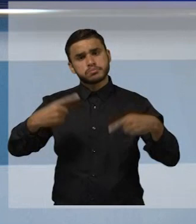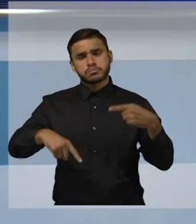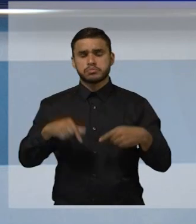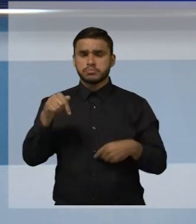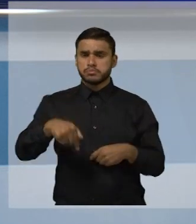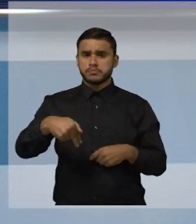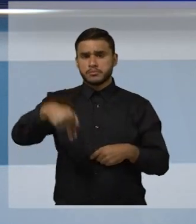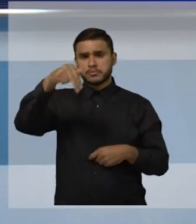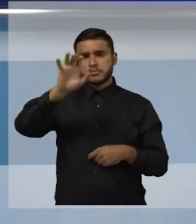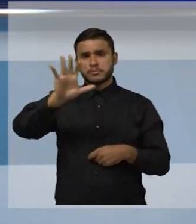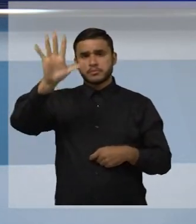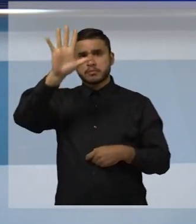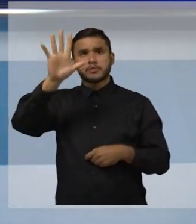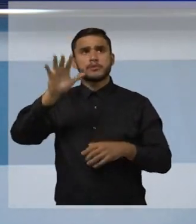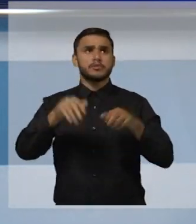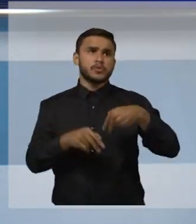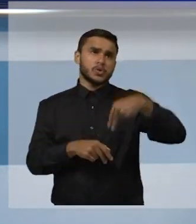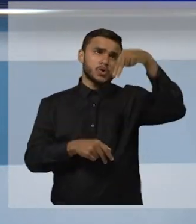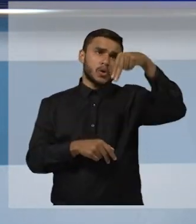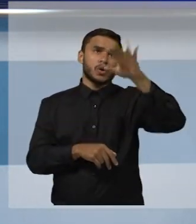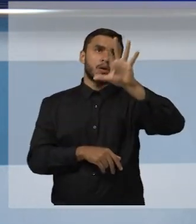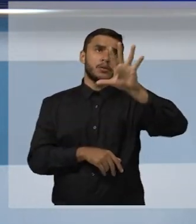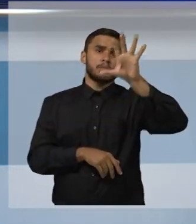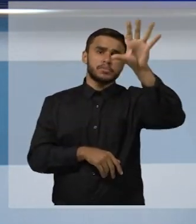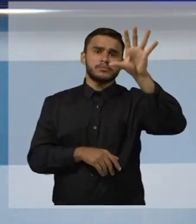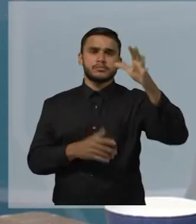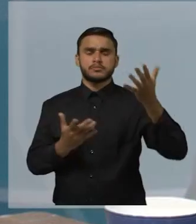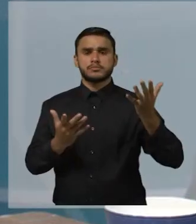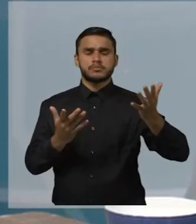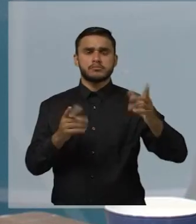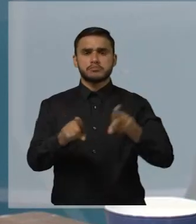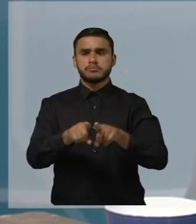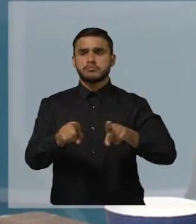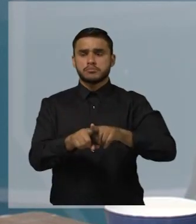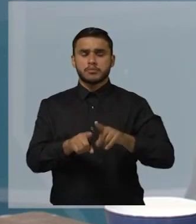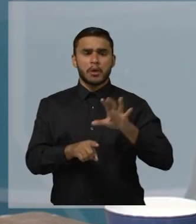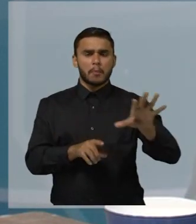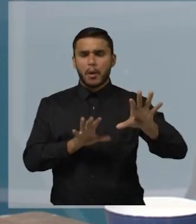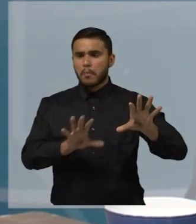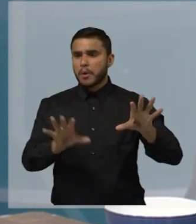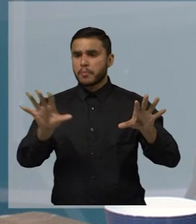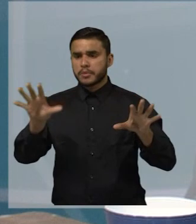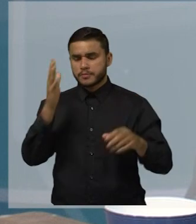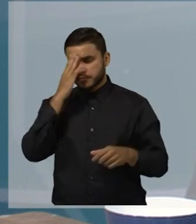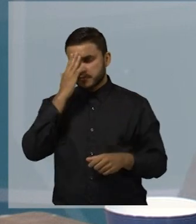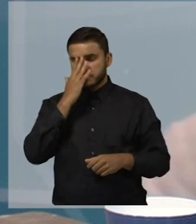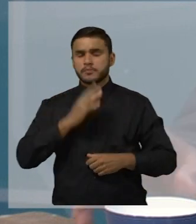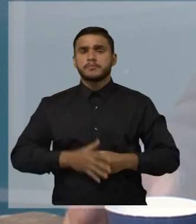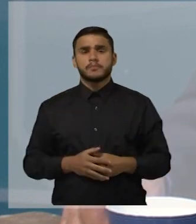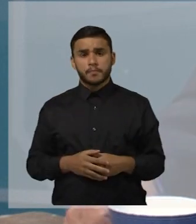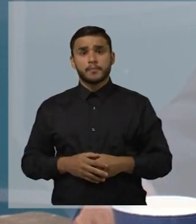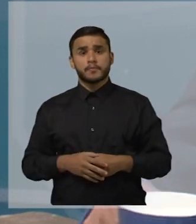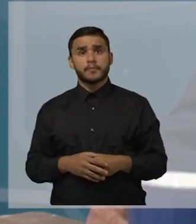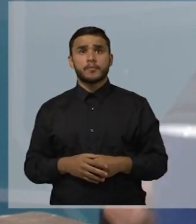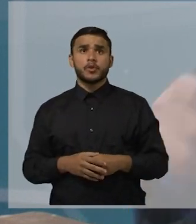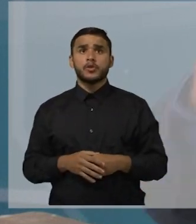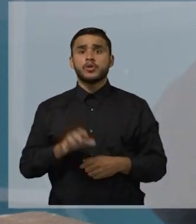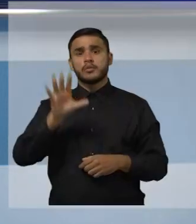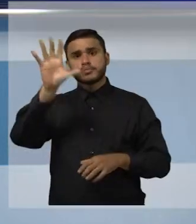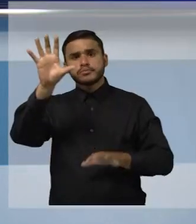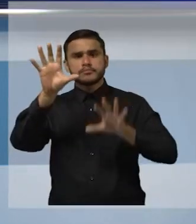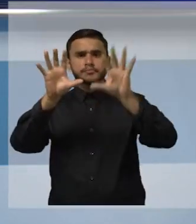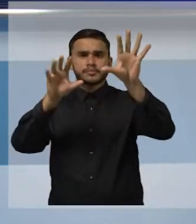de desenvolvimento regional teremos para o Nordeste, para o Amazonas, enfim, para o Centro-Oeste, mas